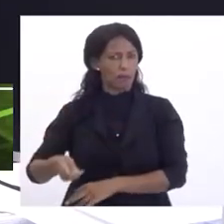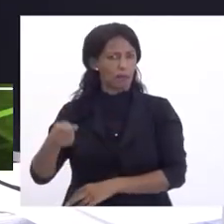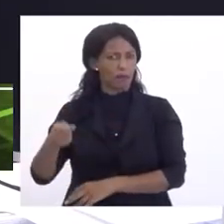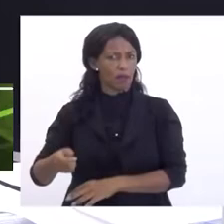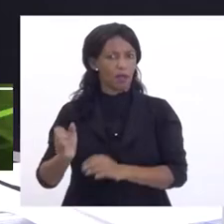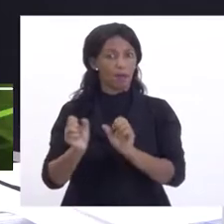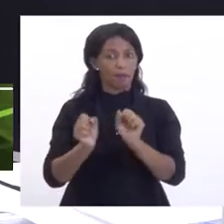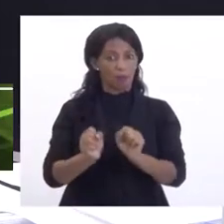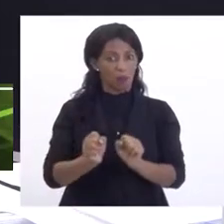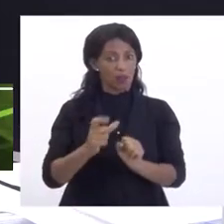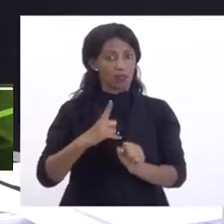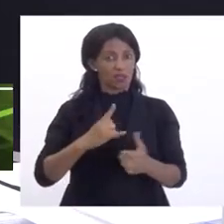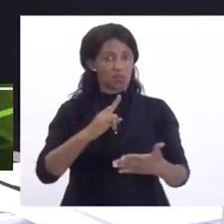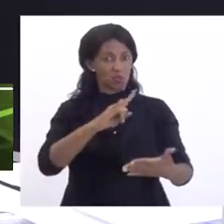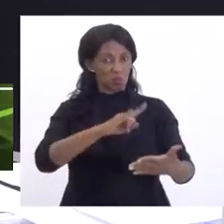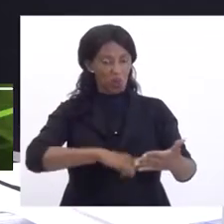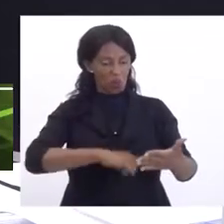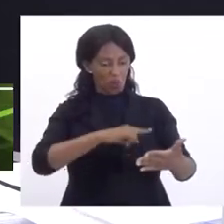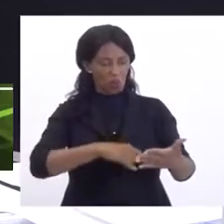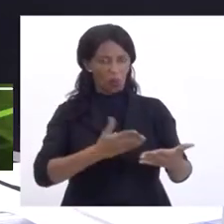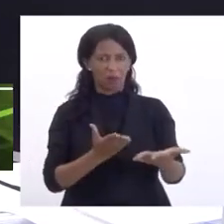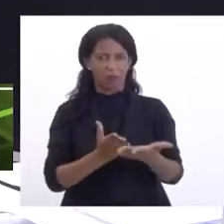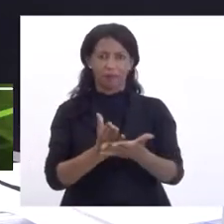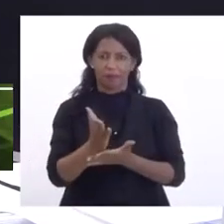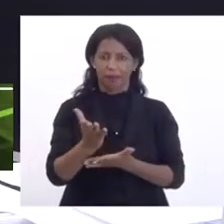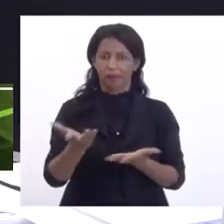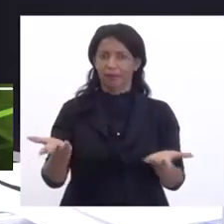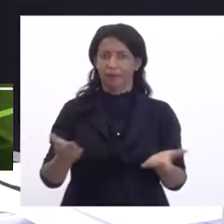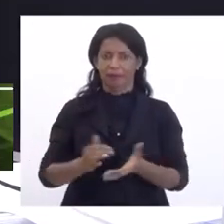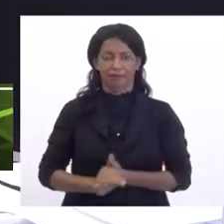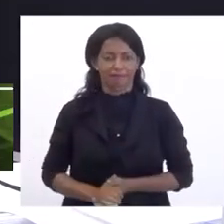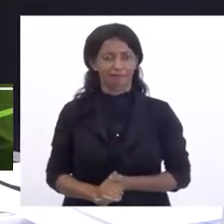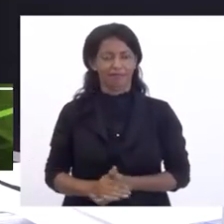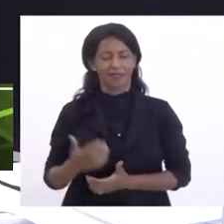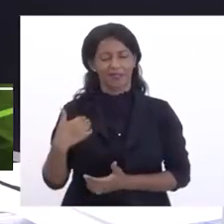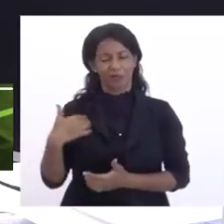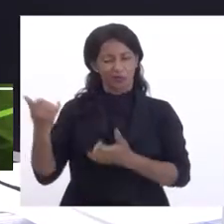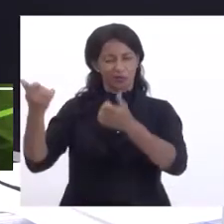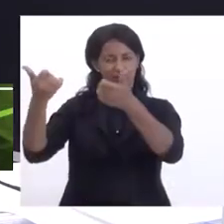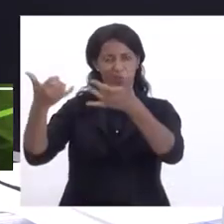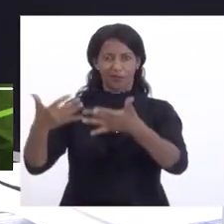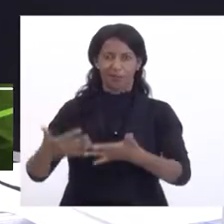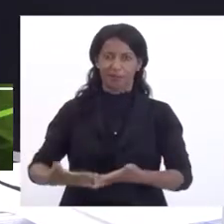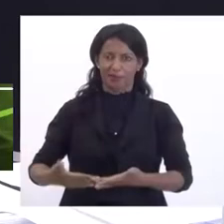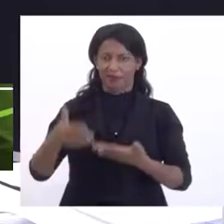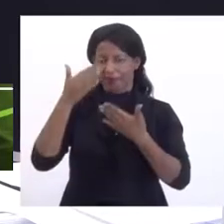suas contas aprovadas. Então, senhor presidente, fiz a sustentação que devia, agradeço.